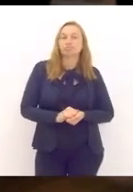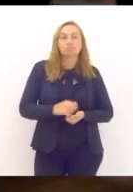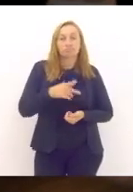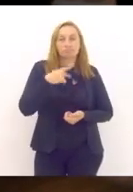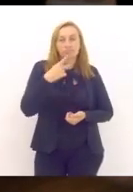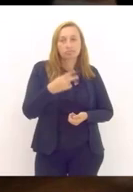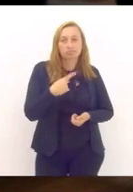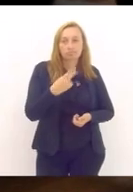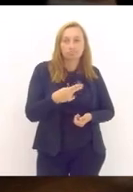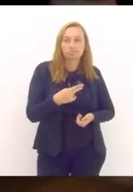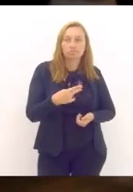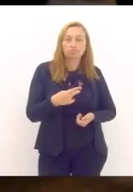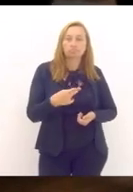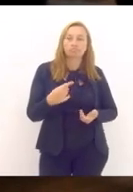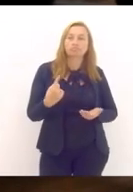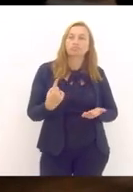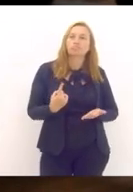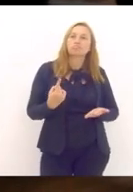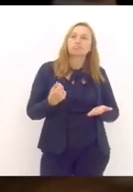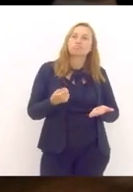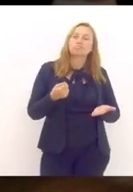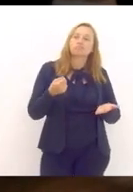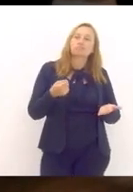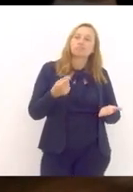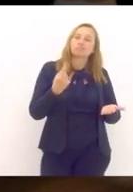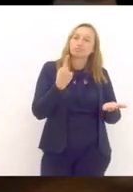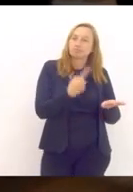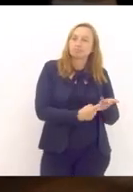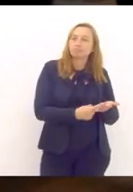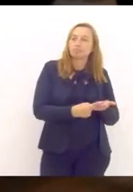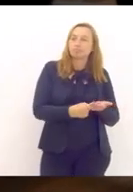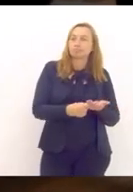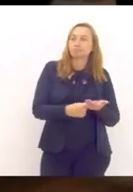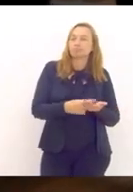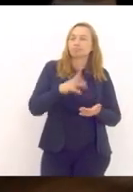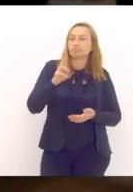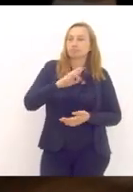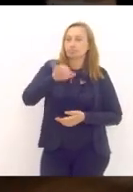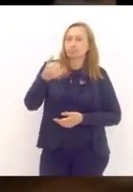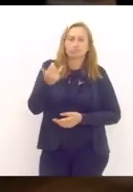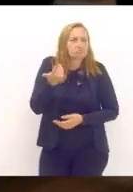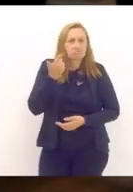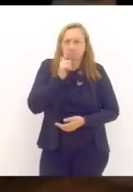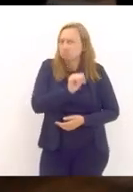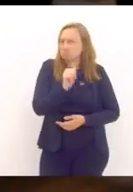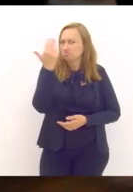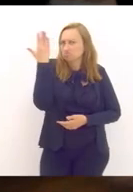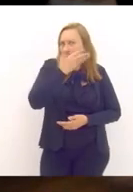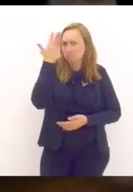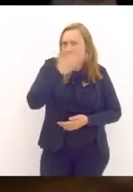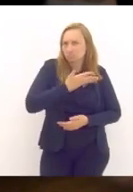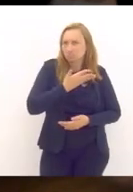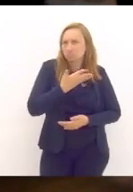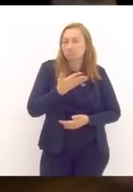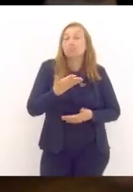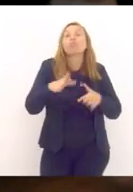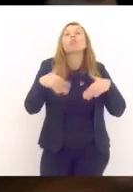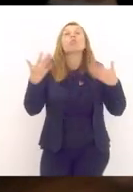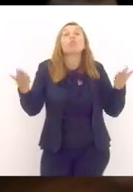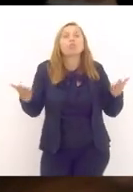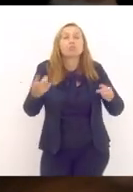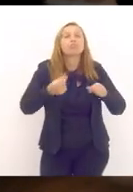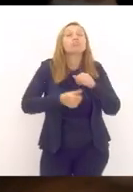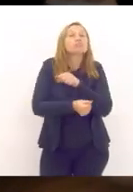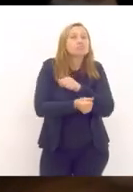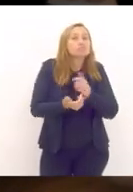o programa do Pacto RJ, mas nós não conseguimos ver, não é, que investimentos